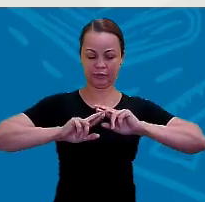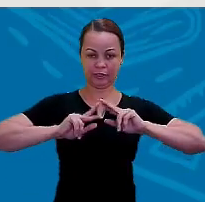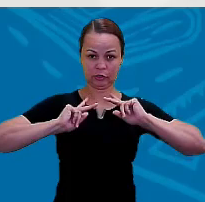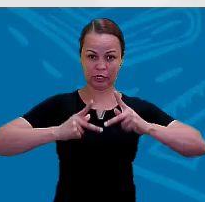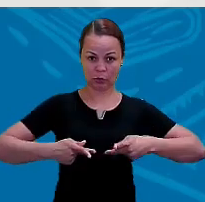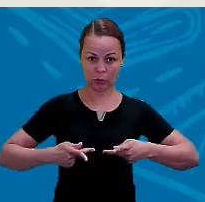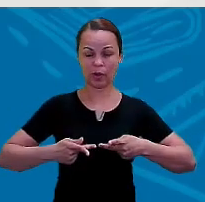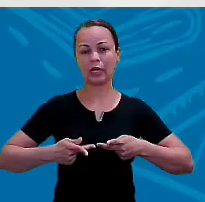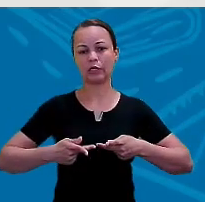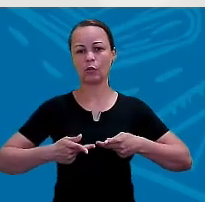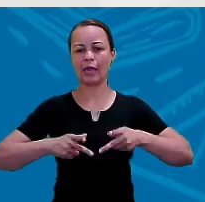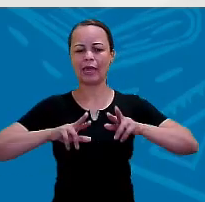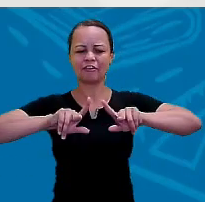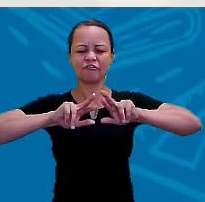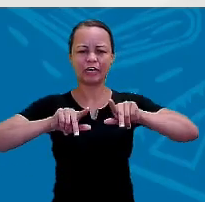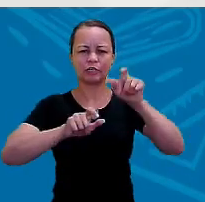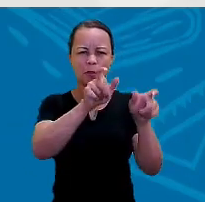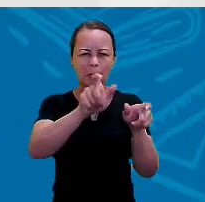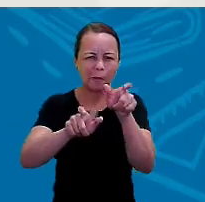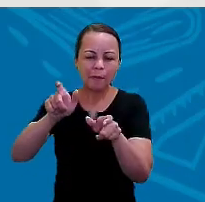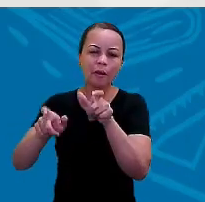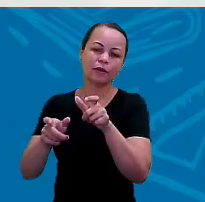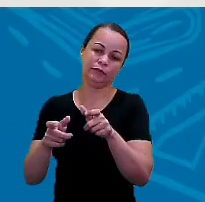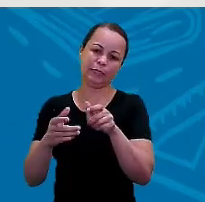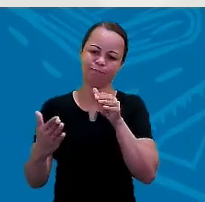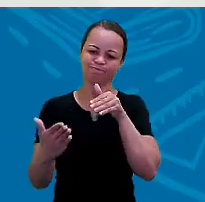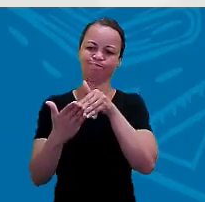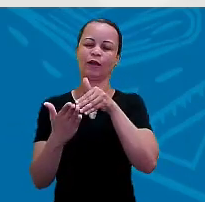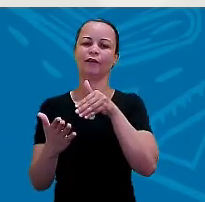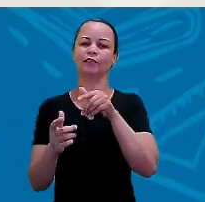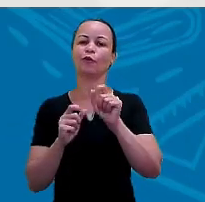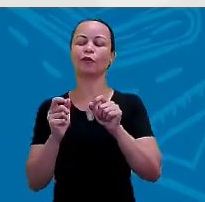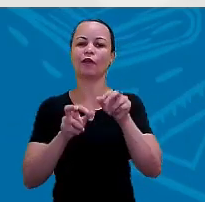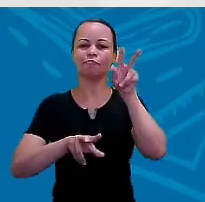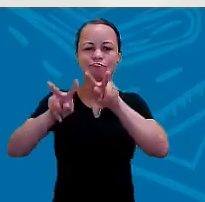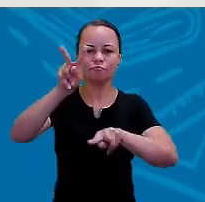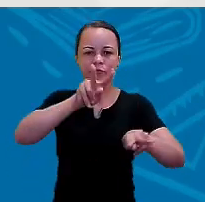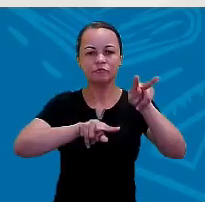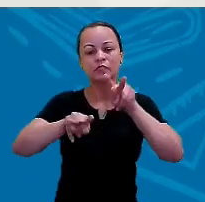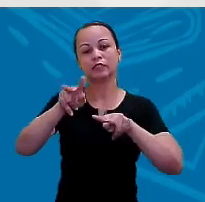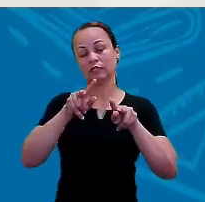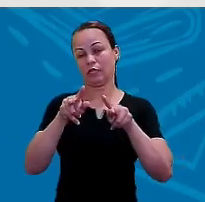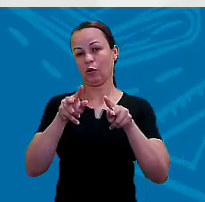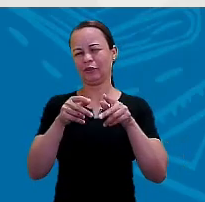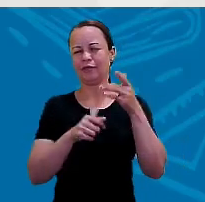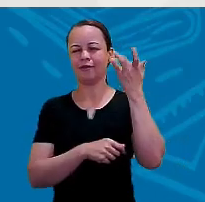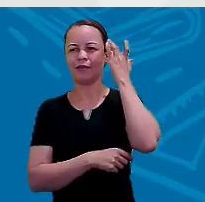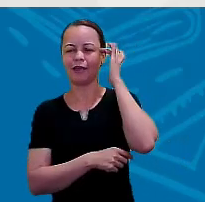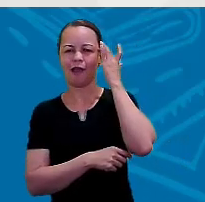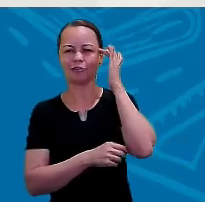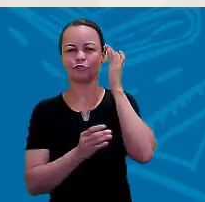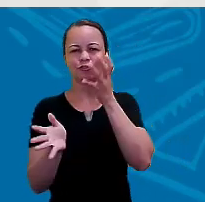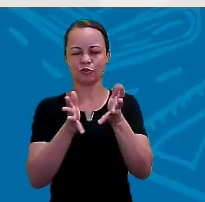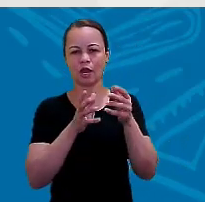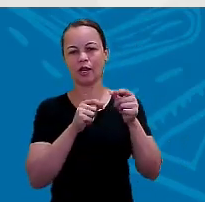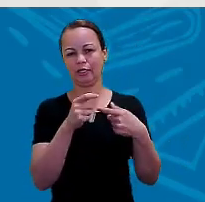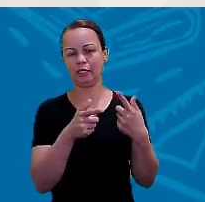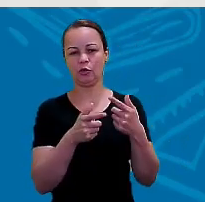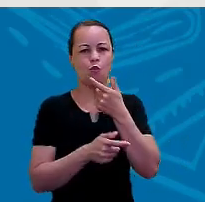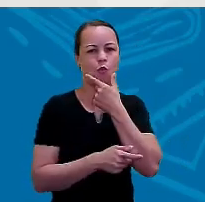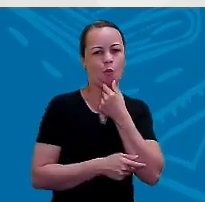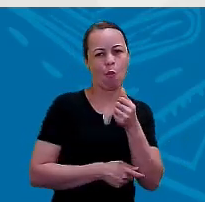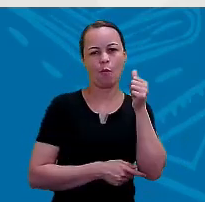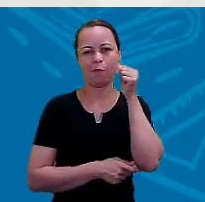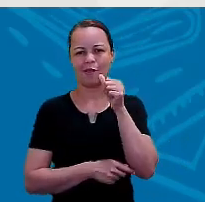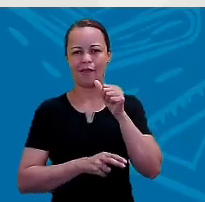nossas experiências é que impactam. Talvez a visão, muitas vezes equivocada, de achar que homens e mulheres têm cérebros diferentes. E